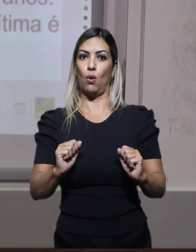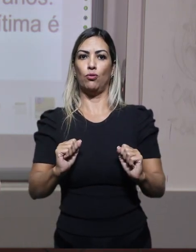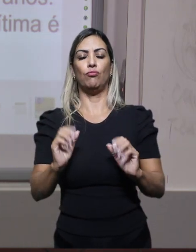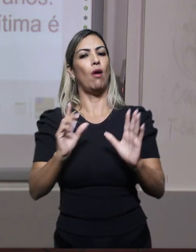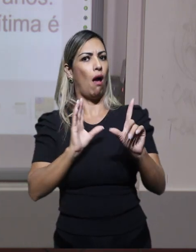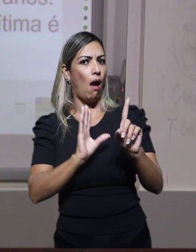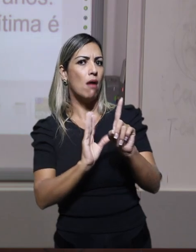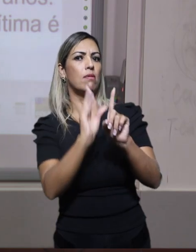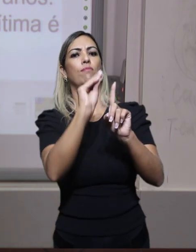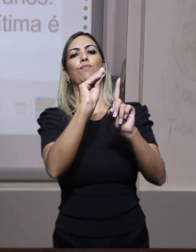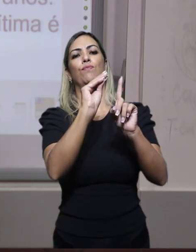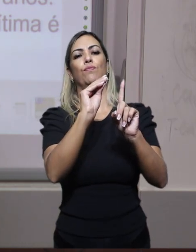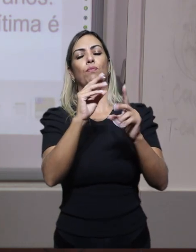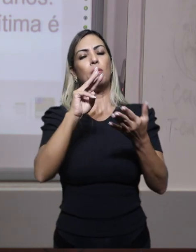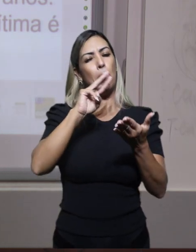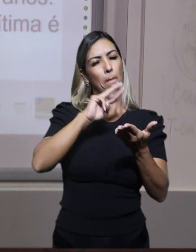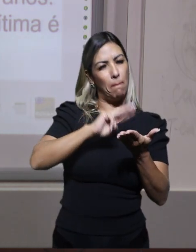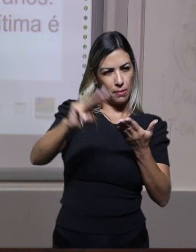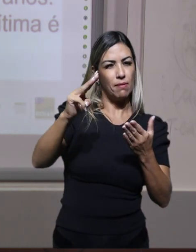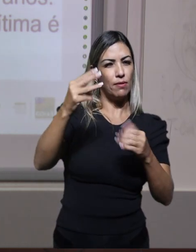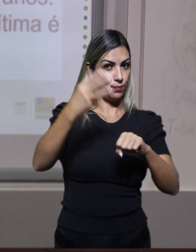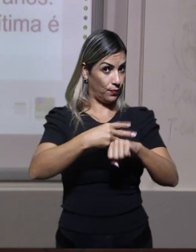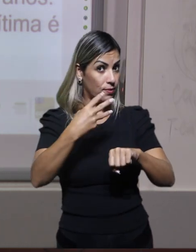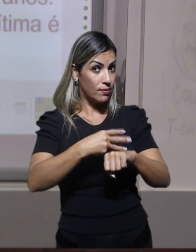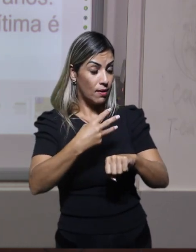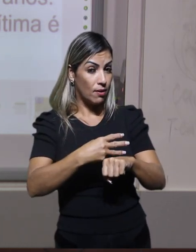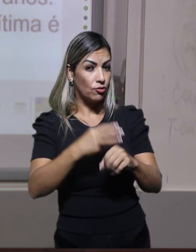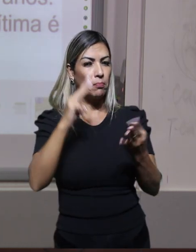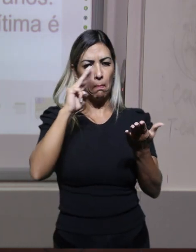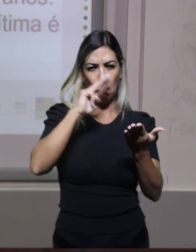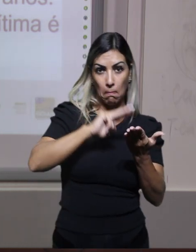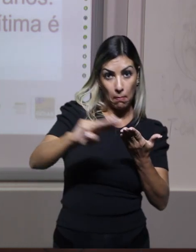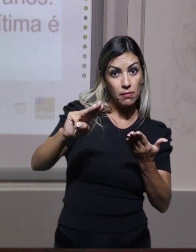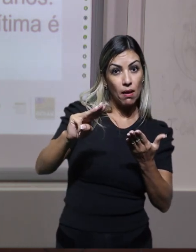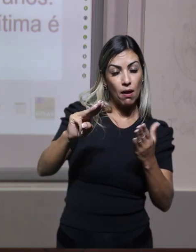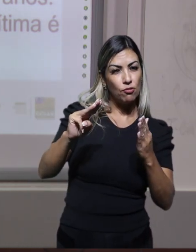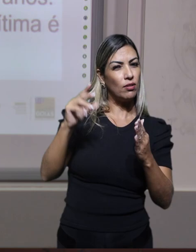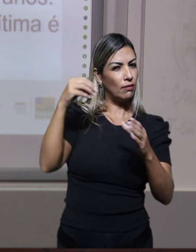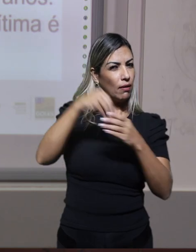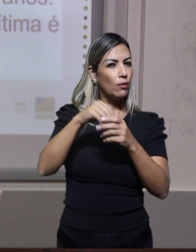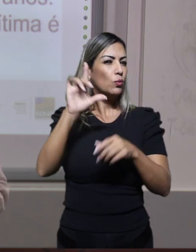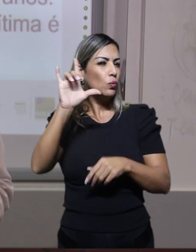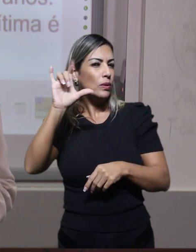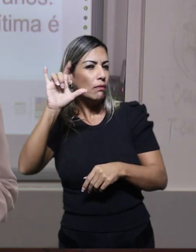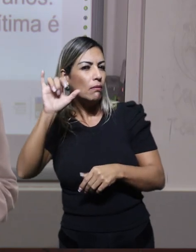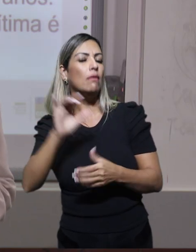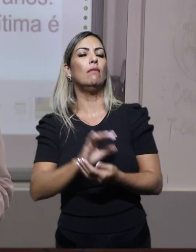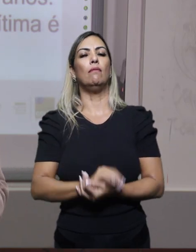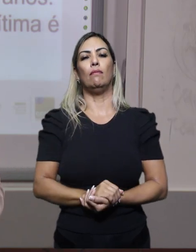assédio. Mandar ali uma mensagem de WhatsApp, uma mensagem inbox no